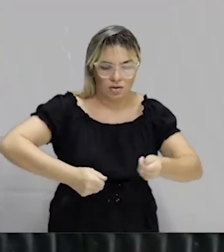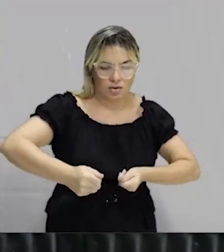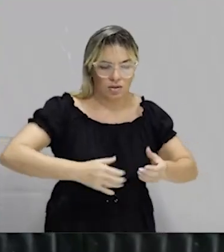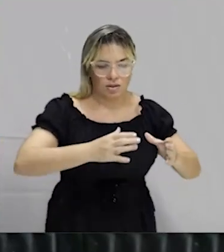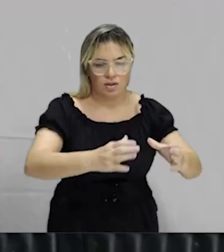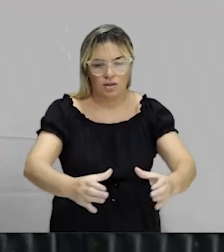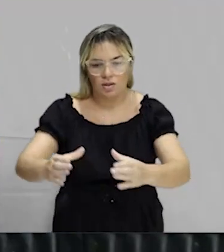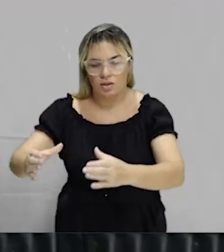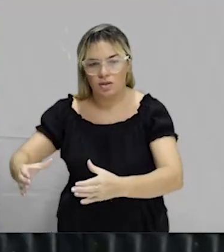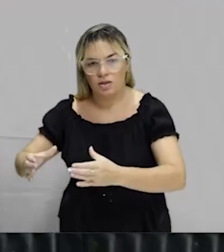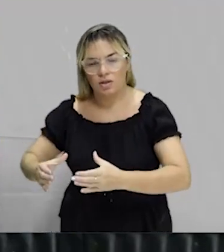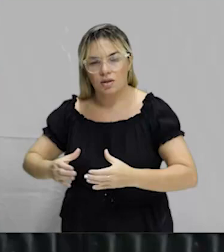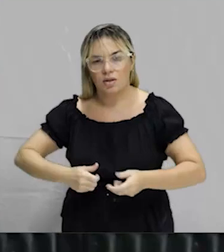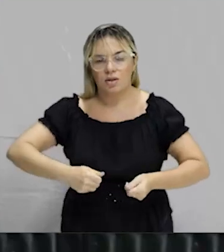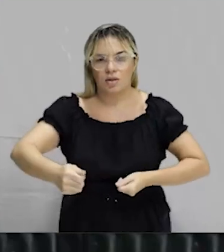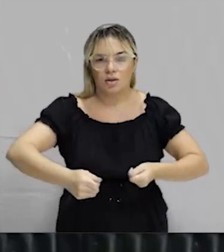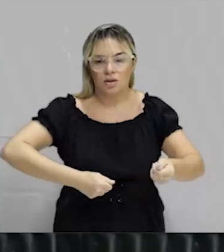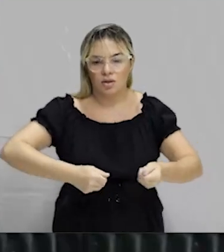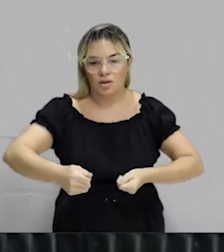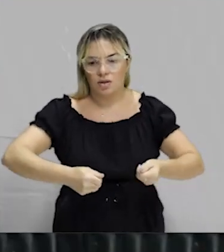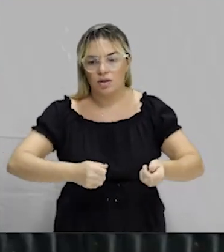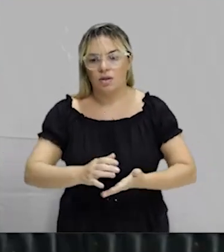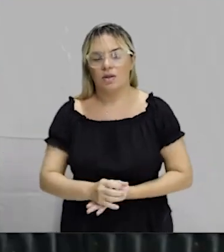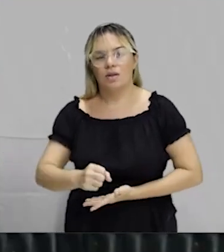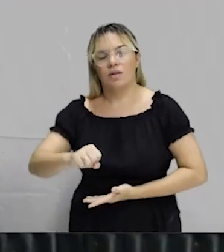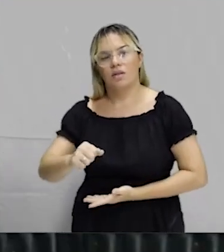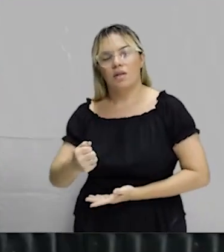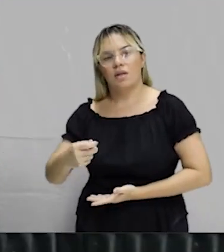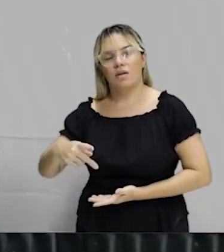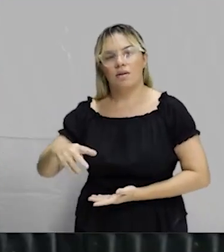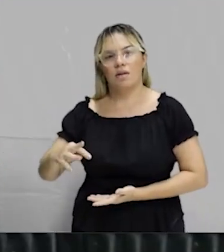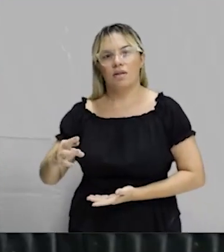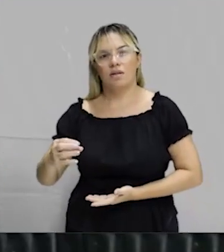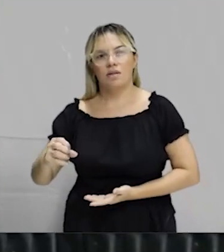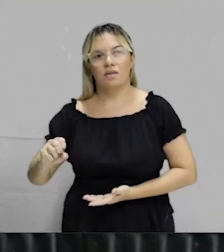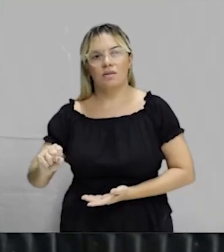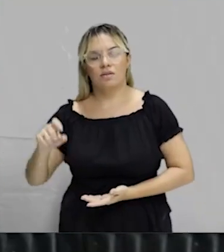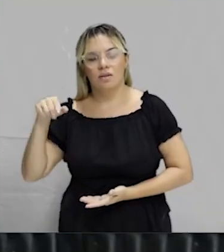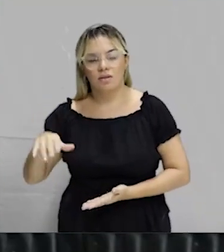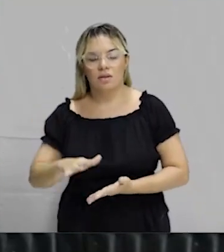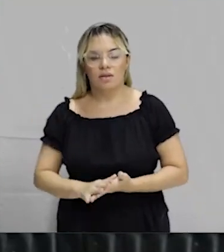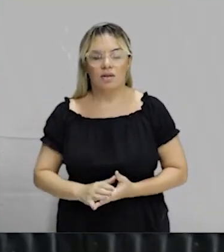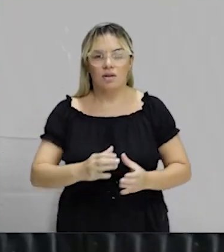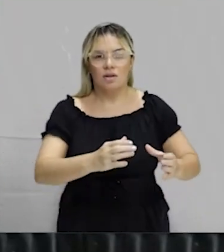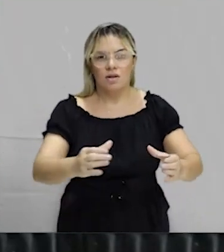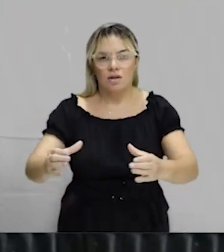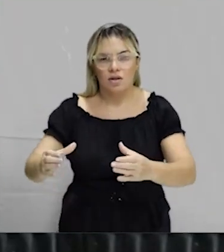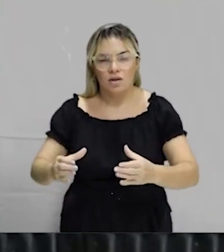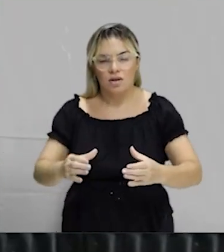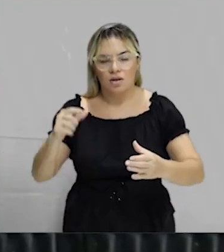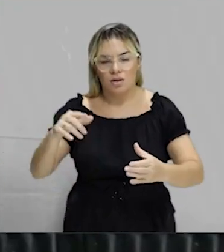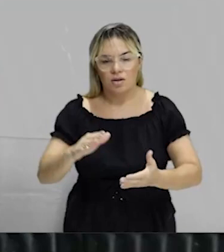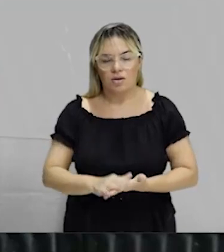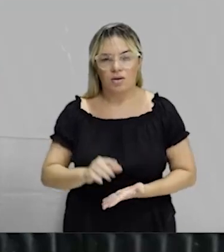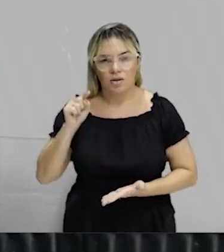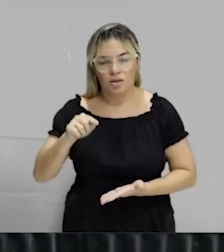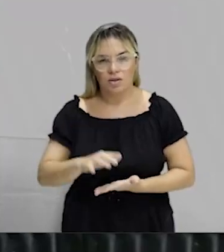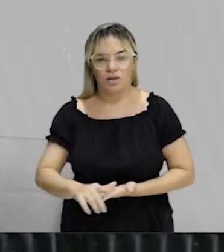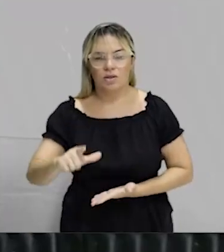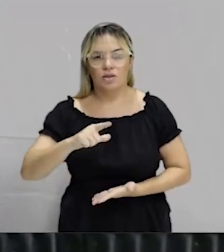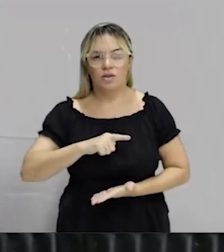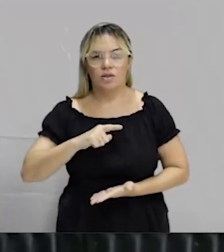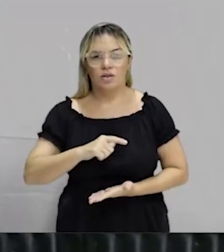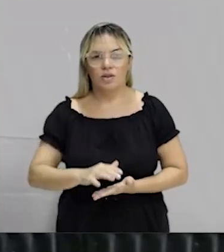essas províncias eram chamados de sátrapas. Inclusive as províncias era uma denominação que elas recebiam.